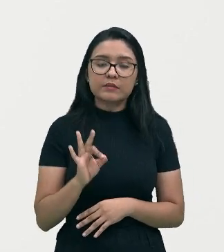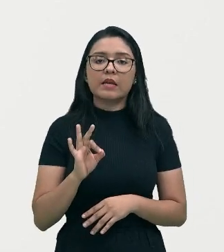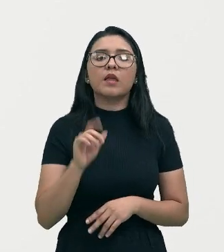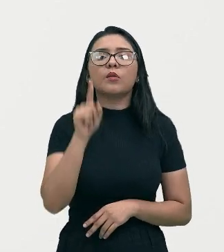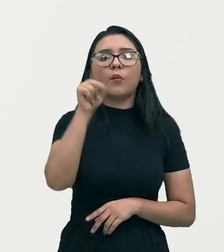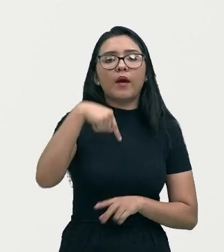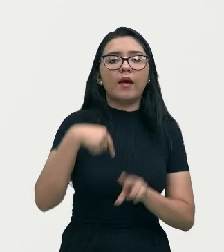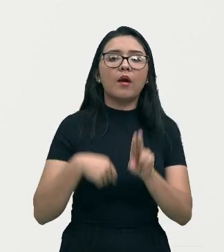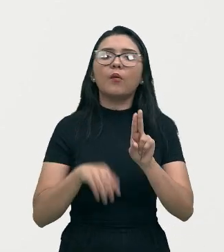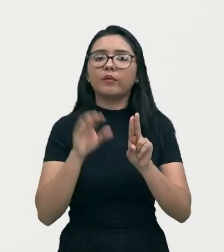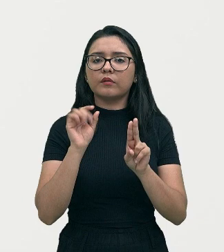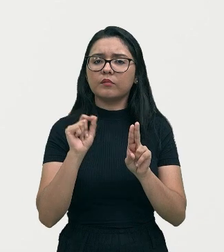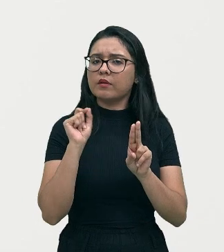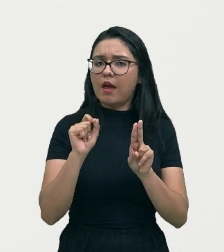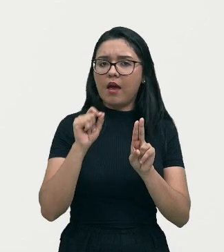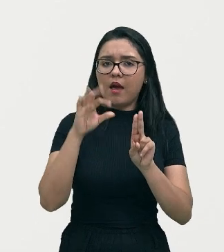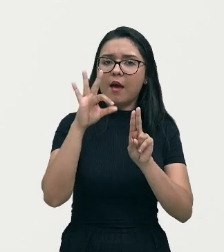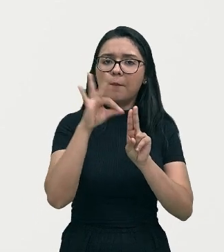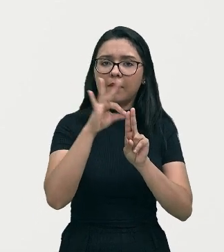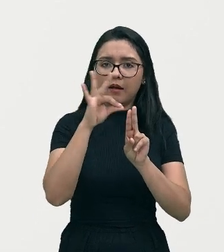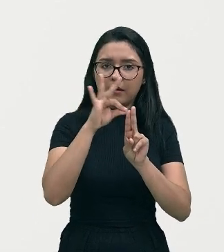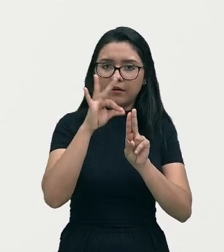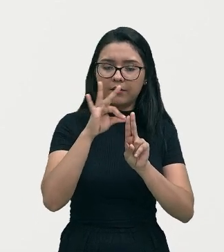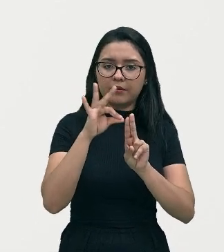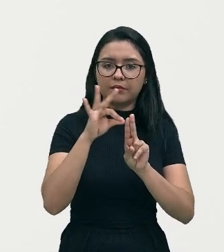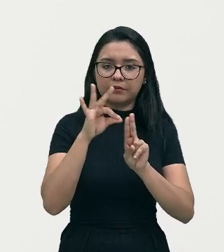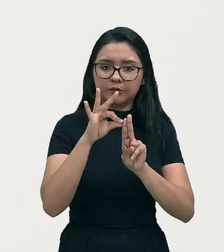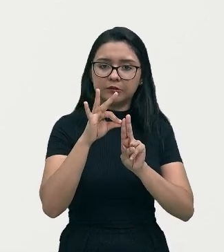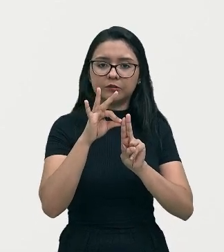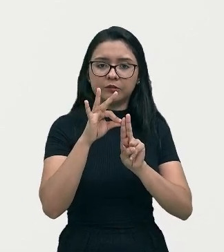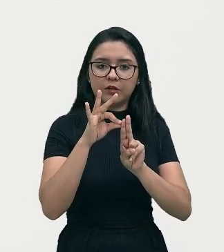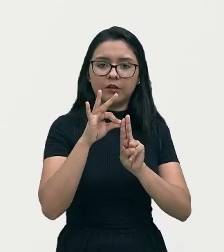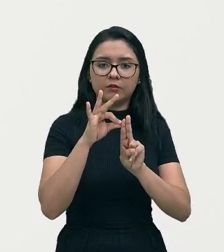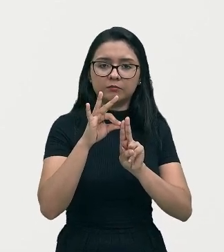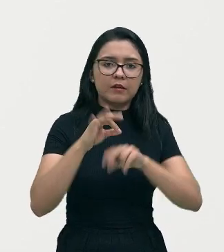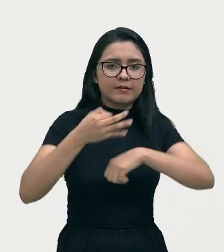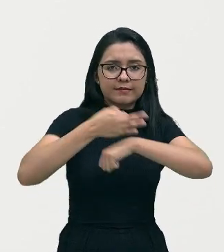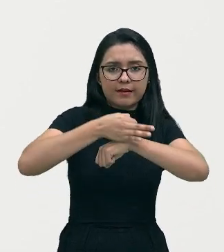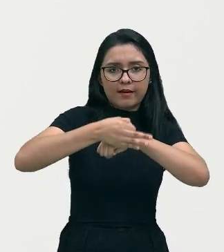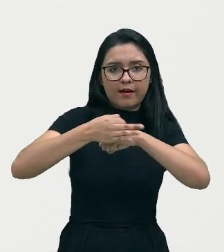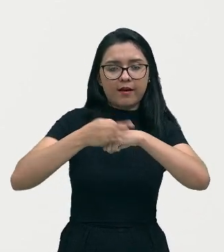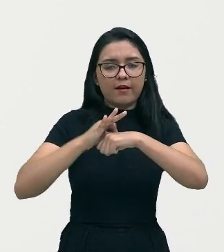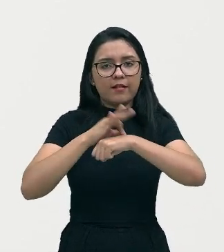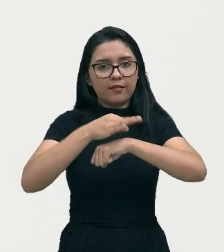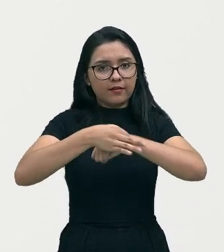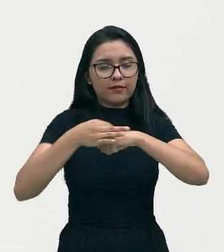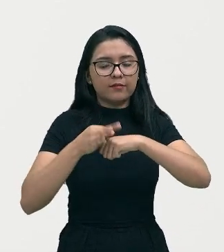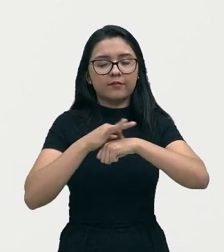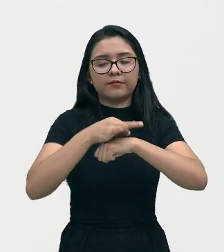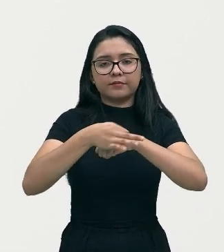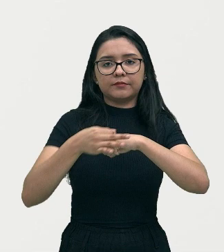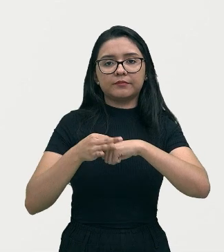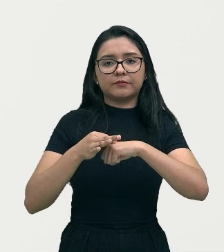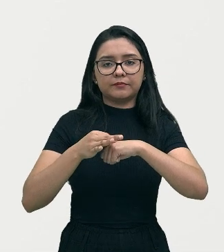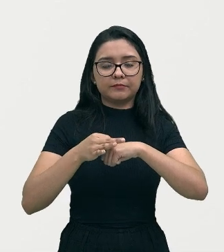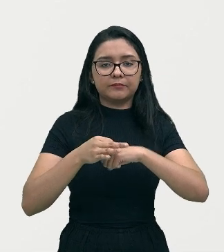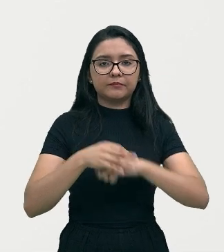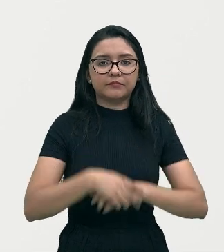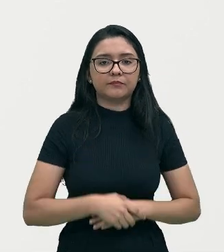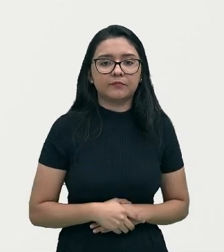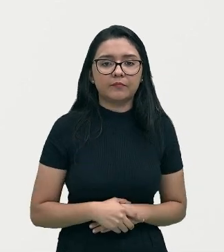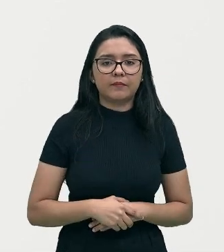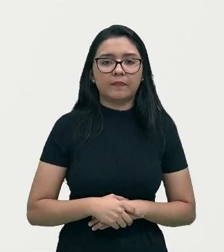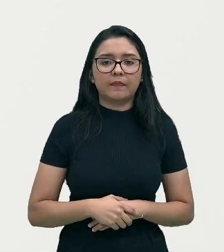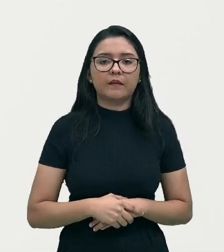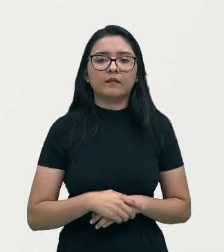né? As plaquetas vão ser ali aquelas fragmentos de células, né, que vão ser utilizadas ali para